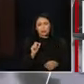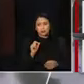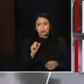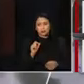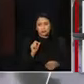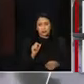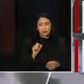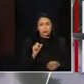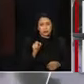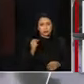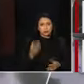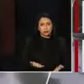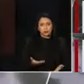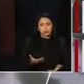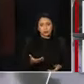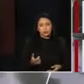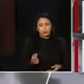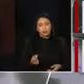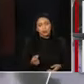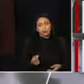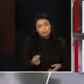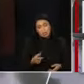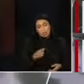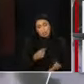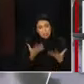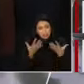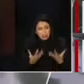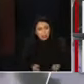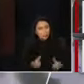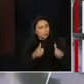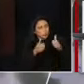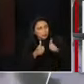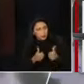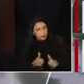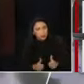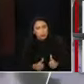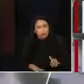estou aceitando embargo de declaração, aceitando revisões criminais.